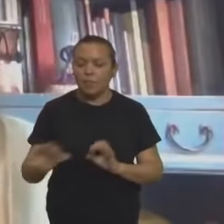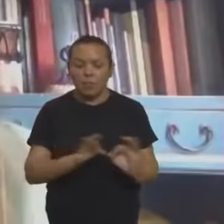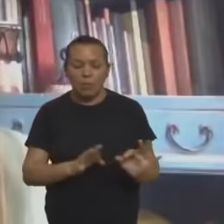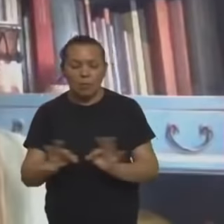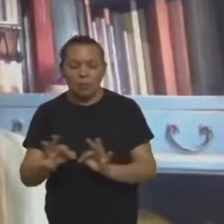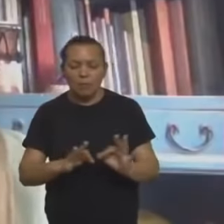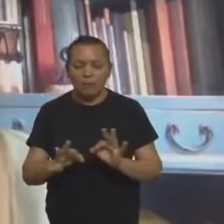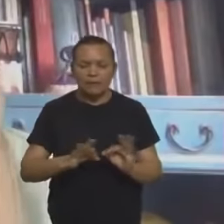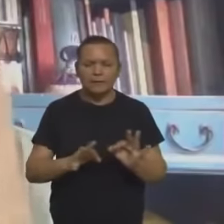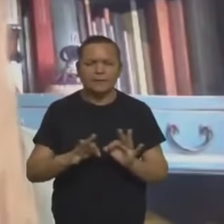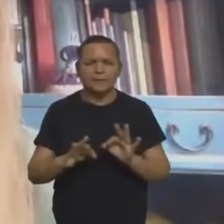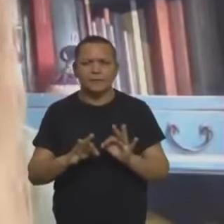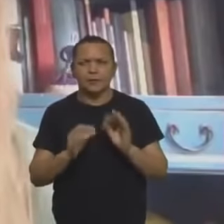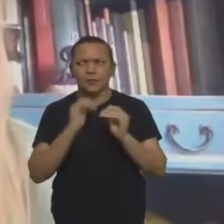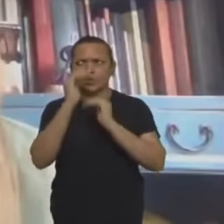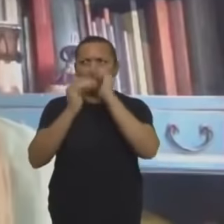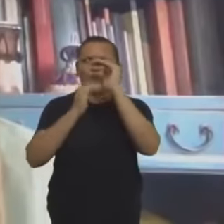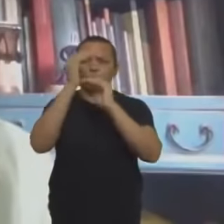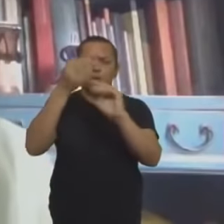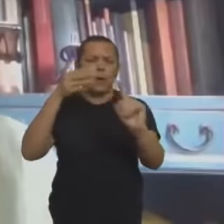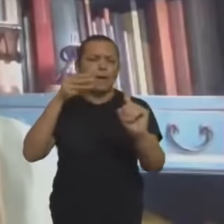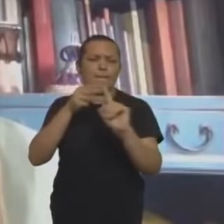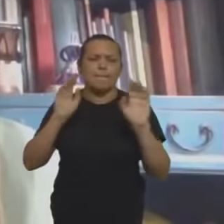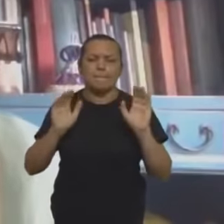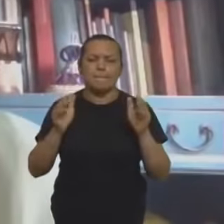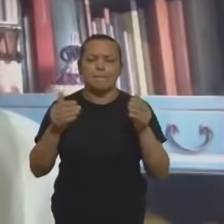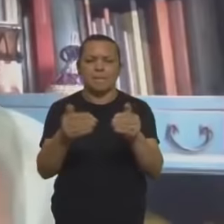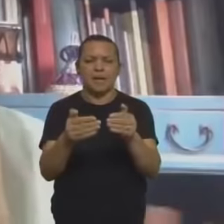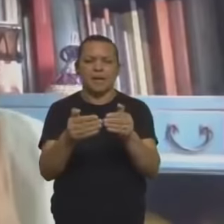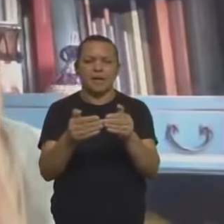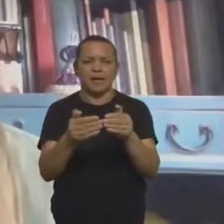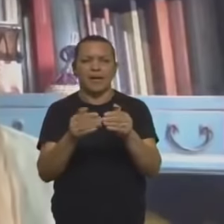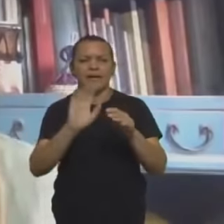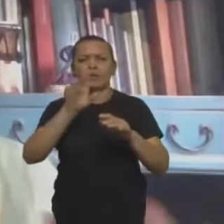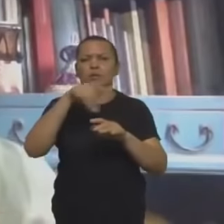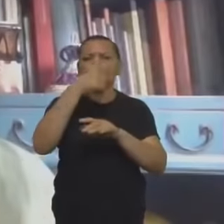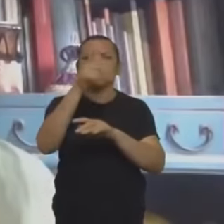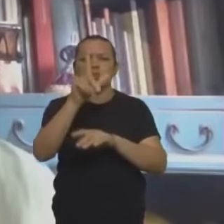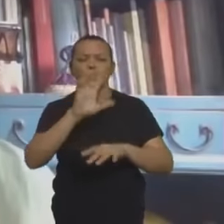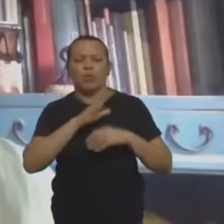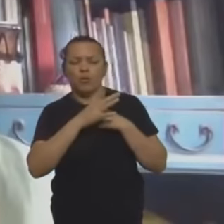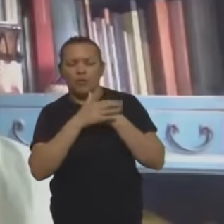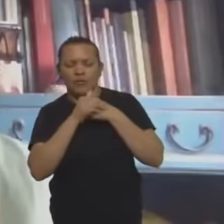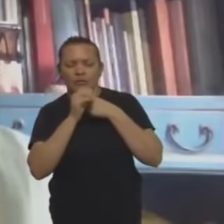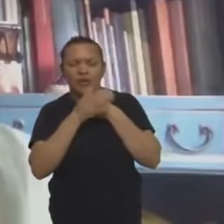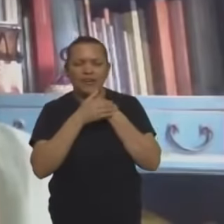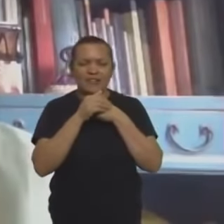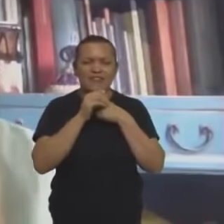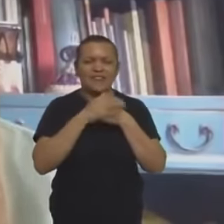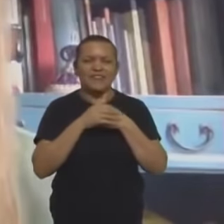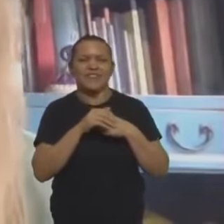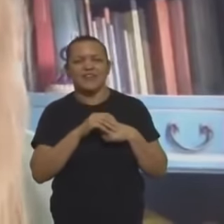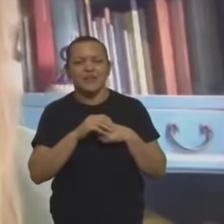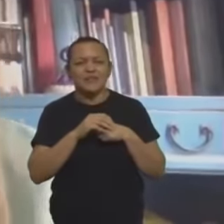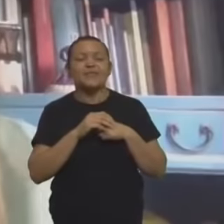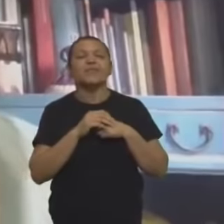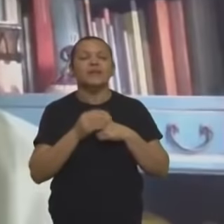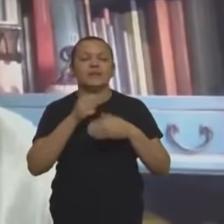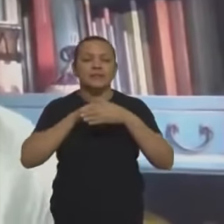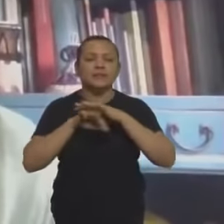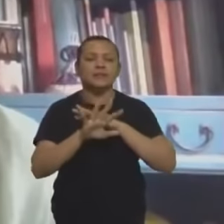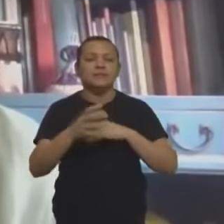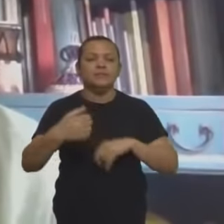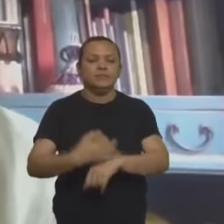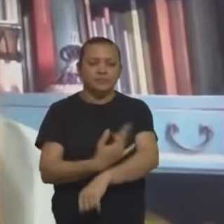planejar, né, e para alcançar os seus objetivos, né, fora de todo o afeto que a gente sabe que envolve um currículo emocional,